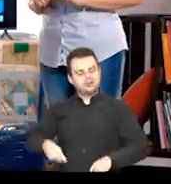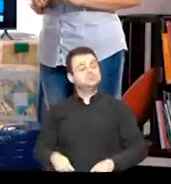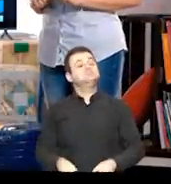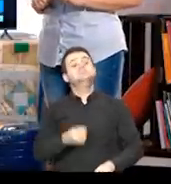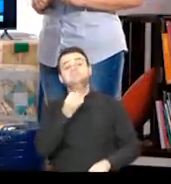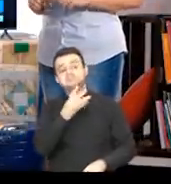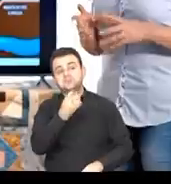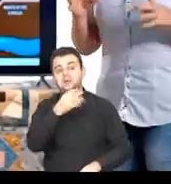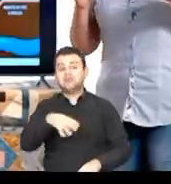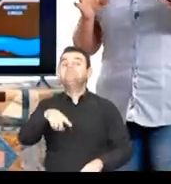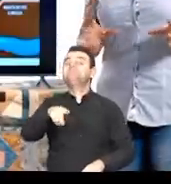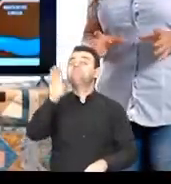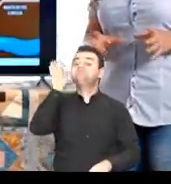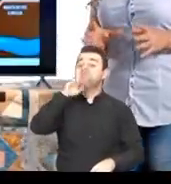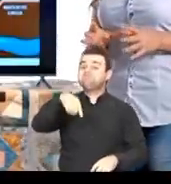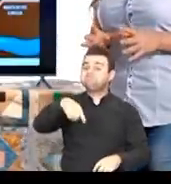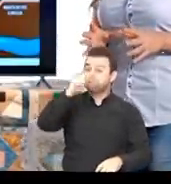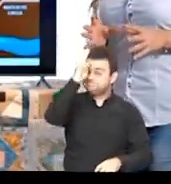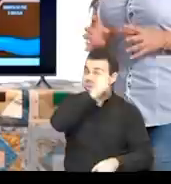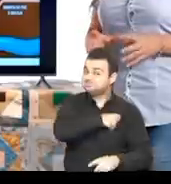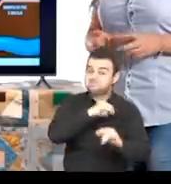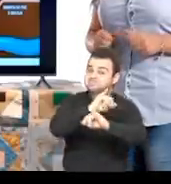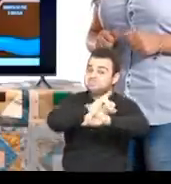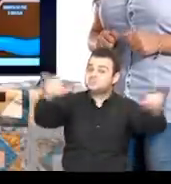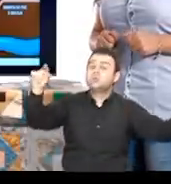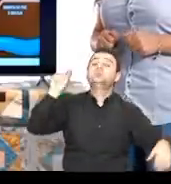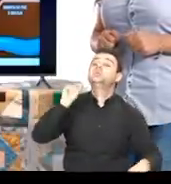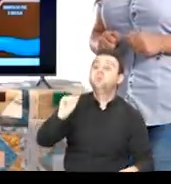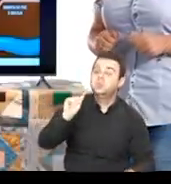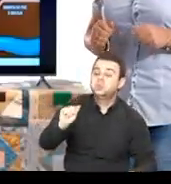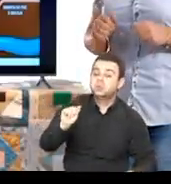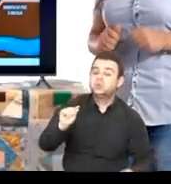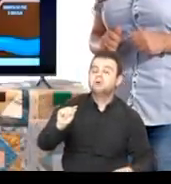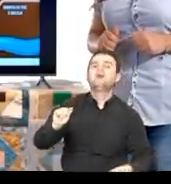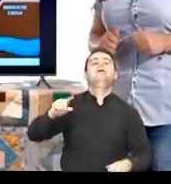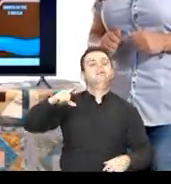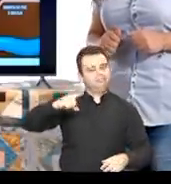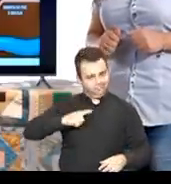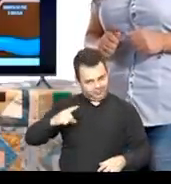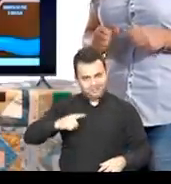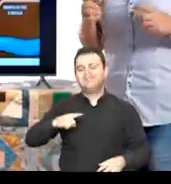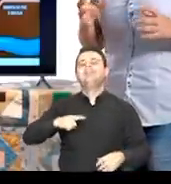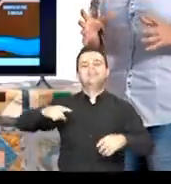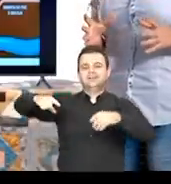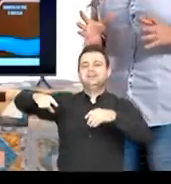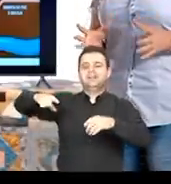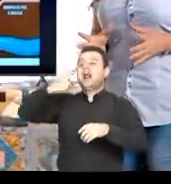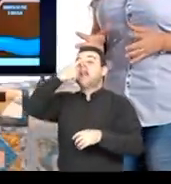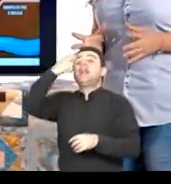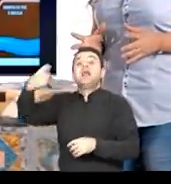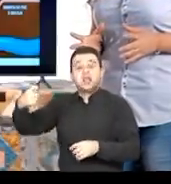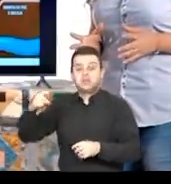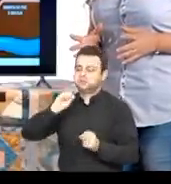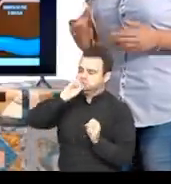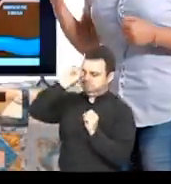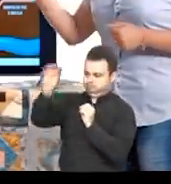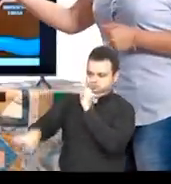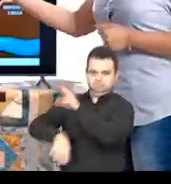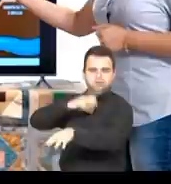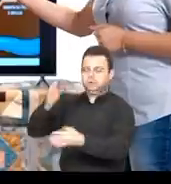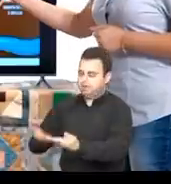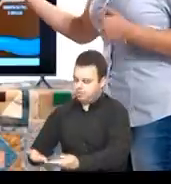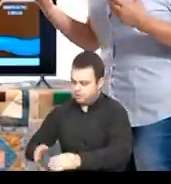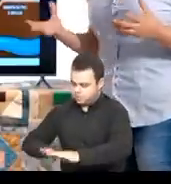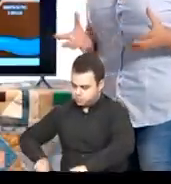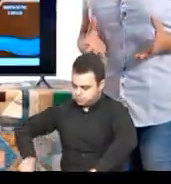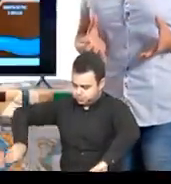uma boa notícia. Aqui no município de São José do Rio Preto, nós utilizamos os aterros sanitários, que como